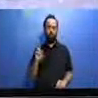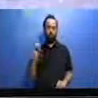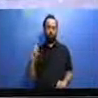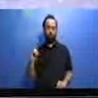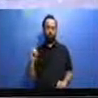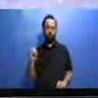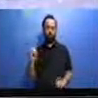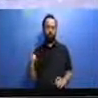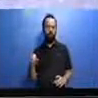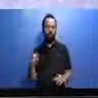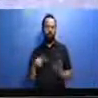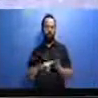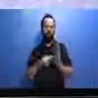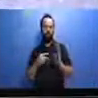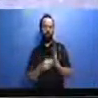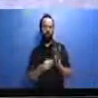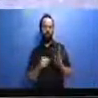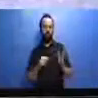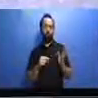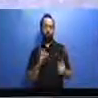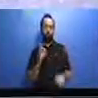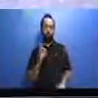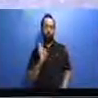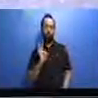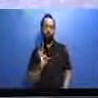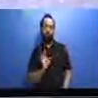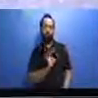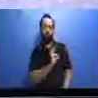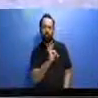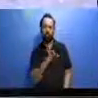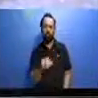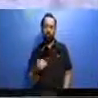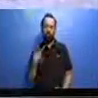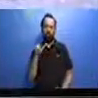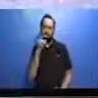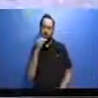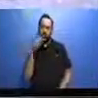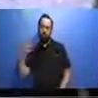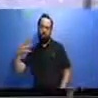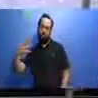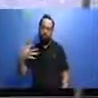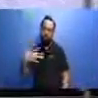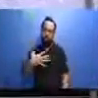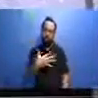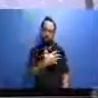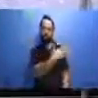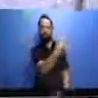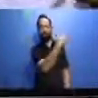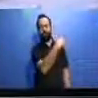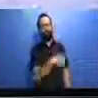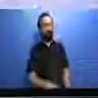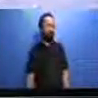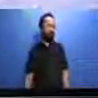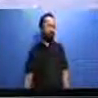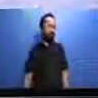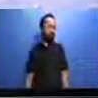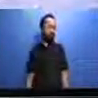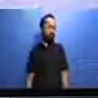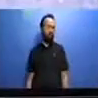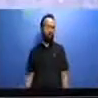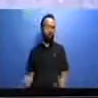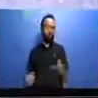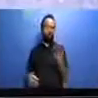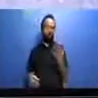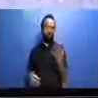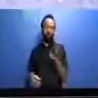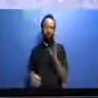pequenos buraquinhos, e dentro desses buraquinhos a água entra. E é ali que ela promove a filtração. Então a água